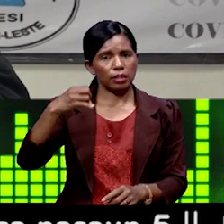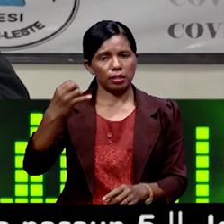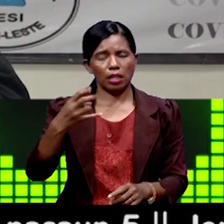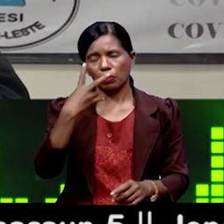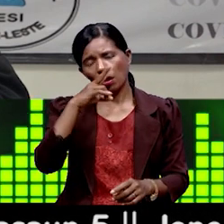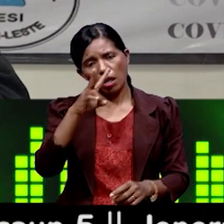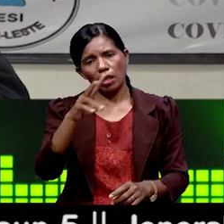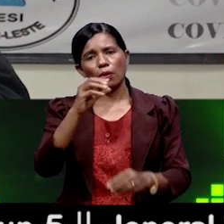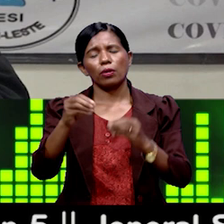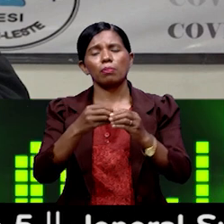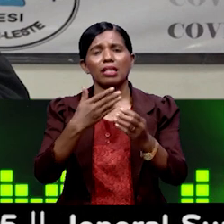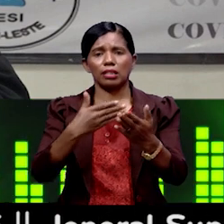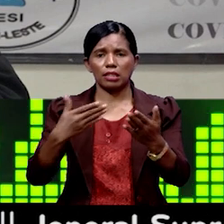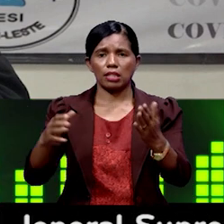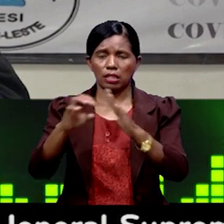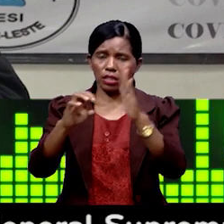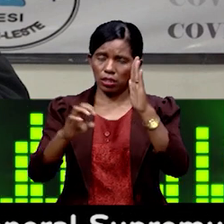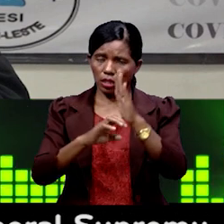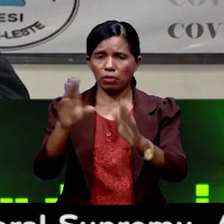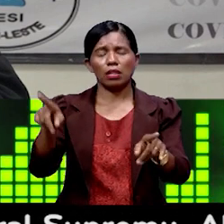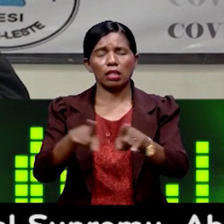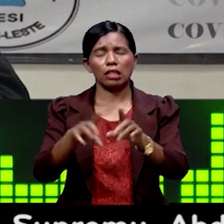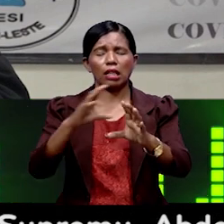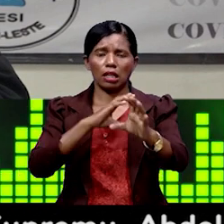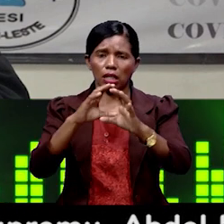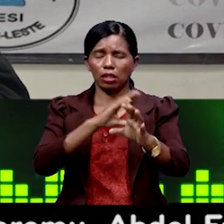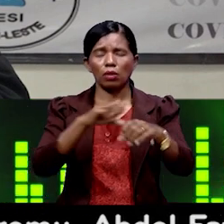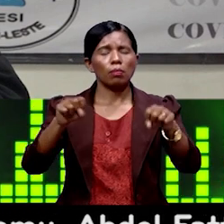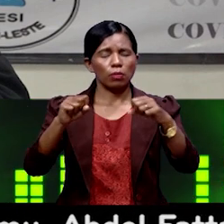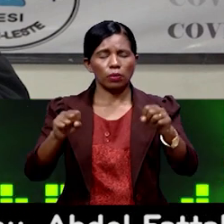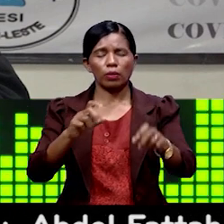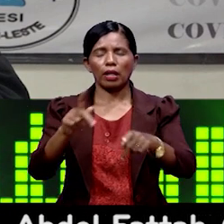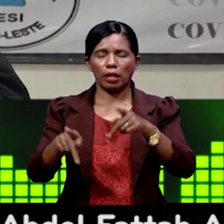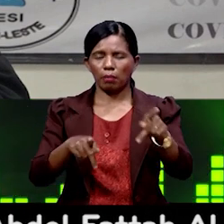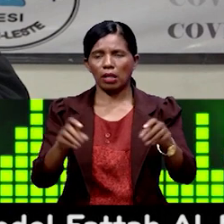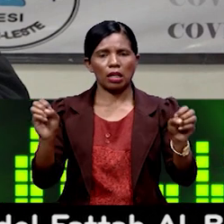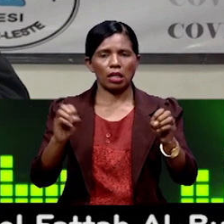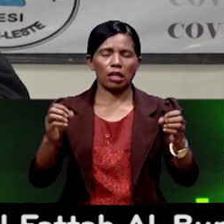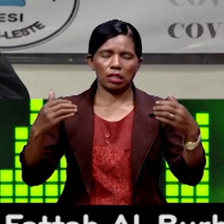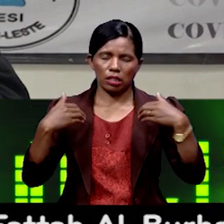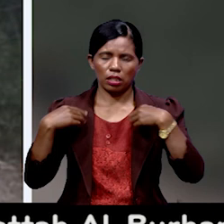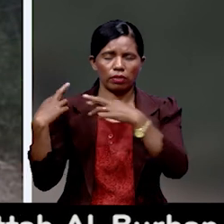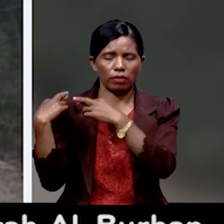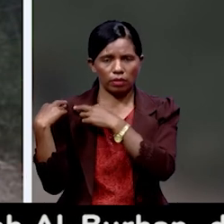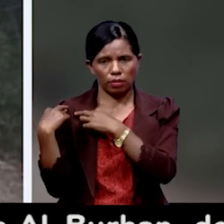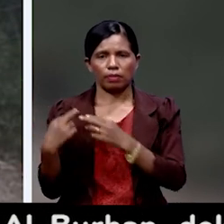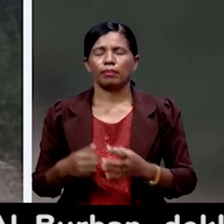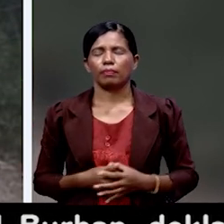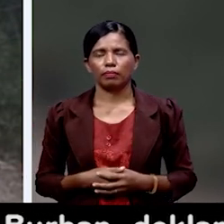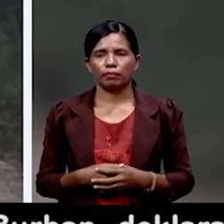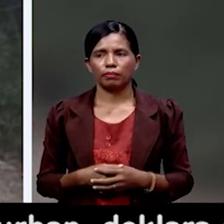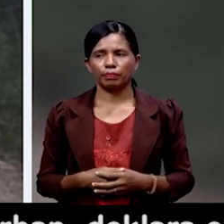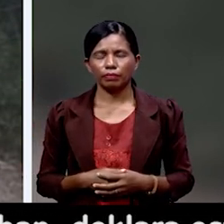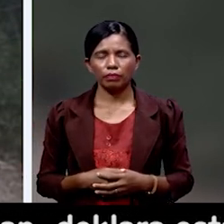Estado, iha seriedade atu kontrola ema in responsable sira uza sasana Estado nian iha lorong finado. Durante ferias